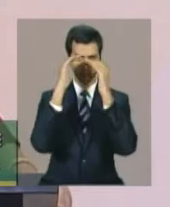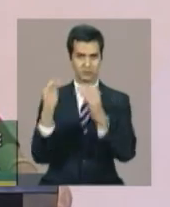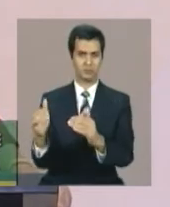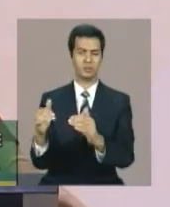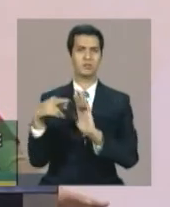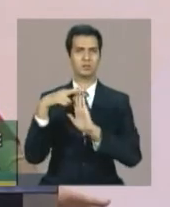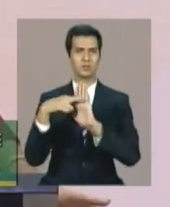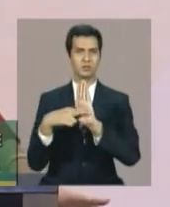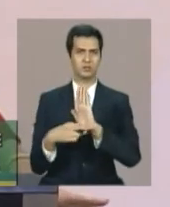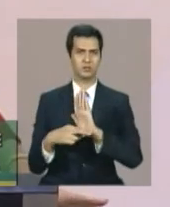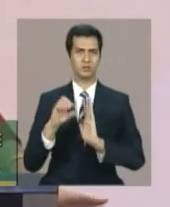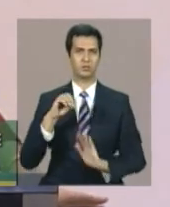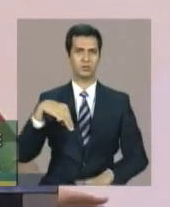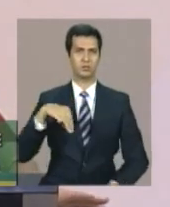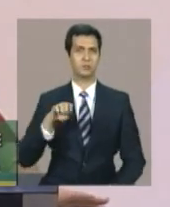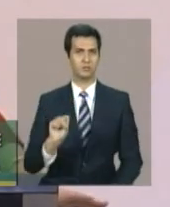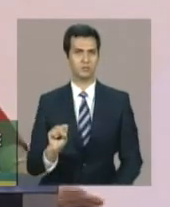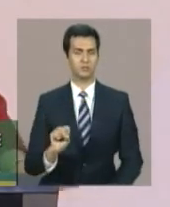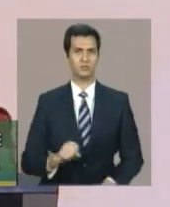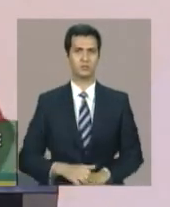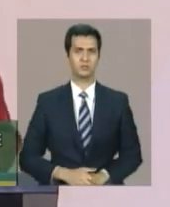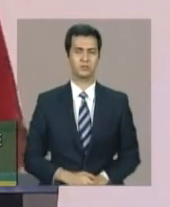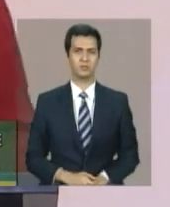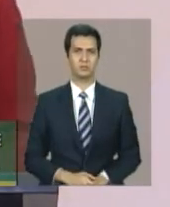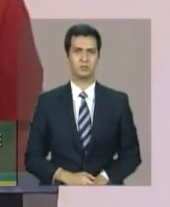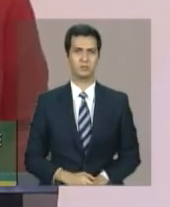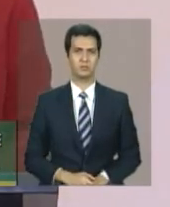regras do jogo da Organização Mundial do Comércio.